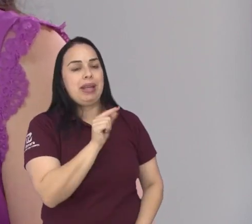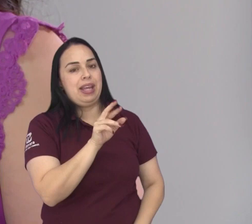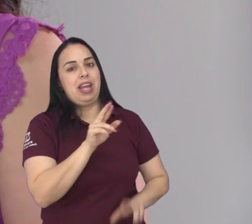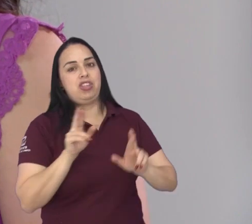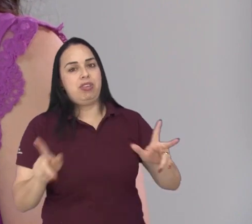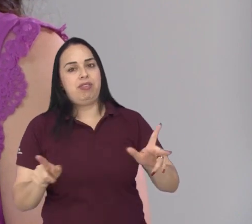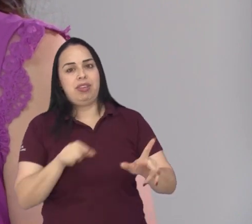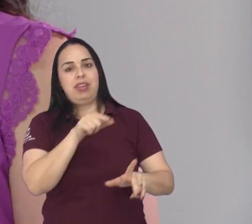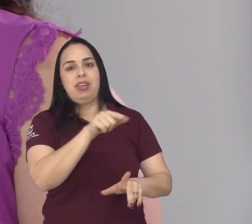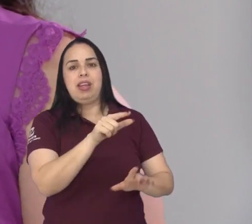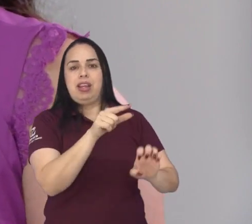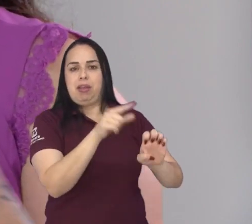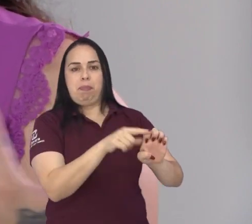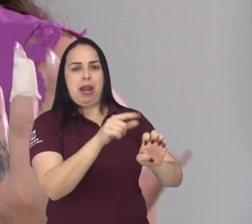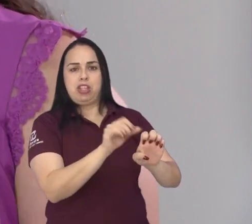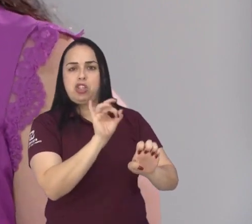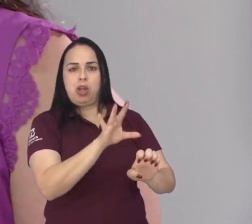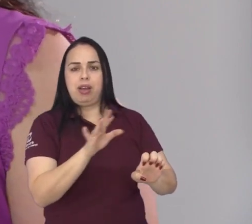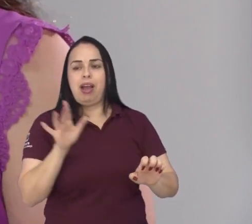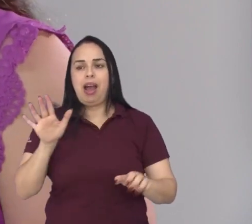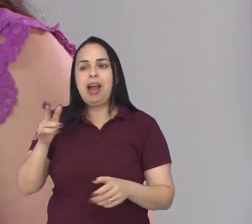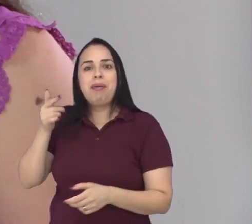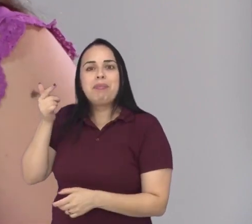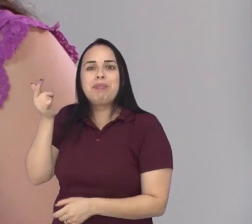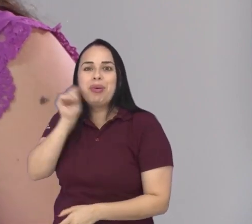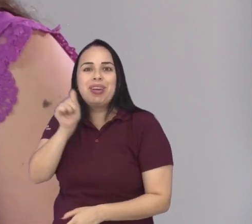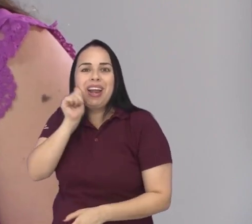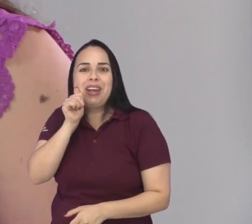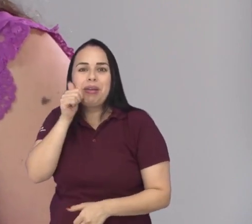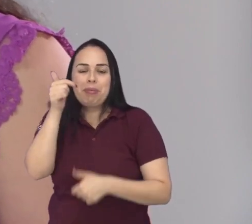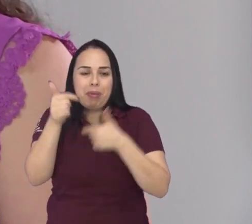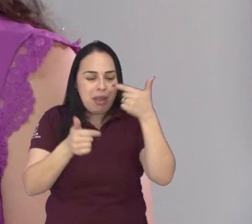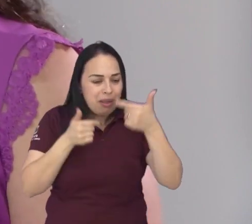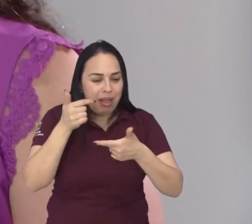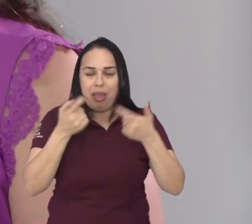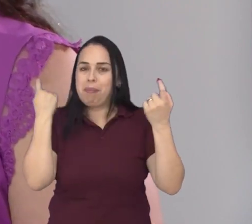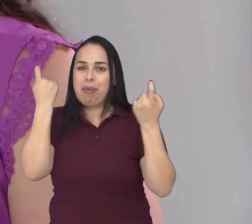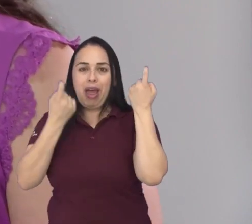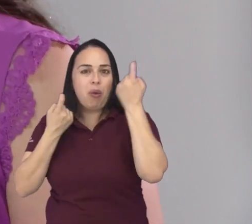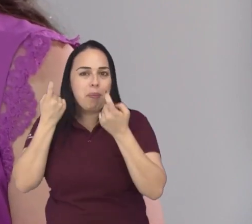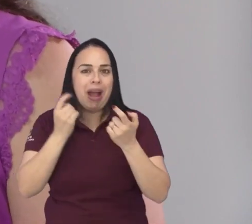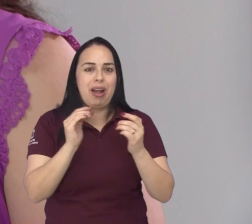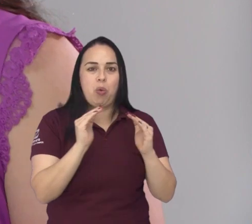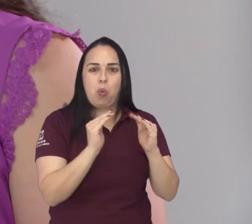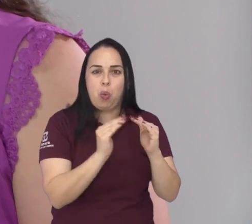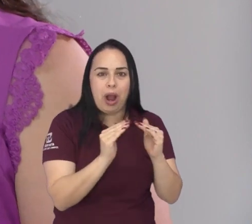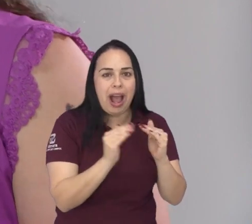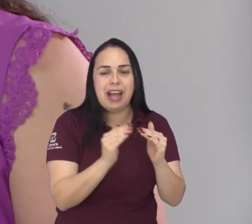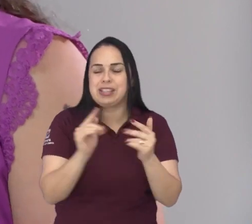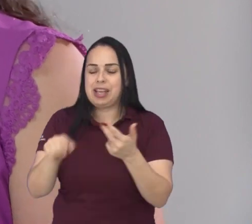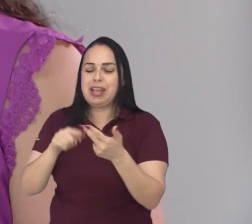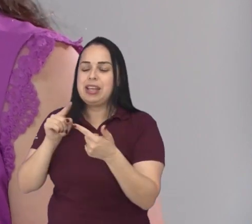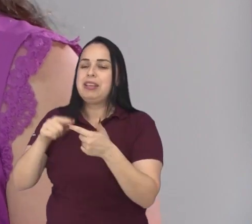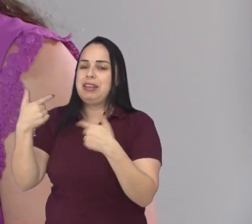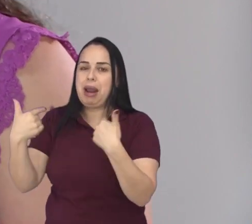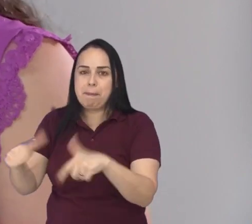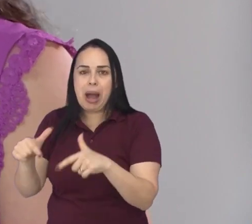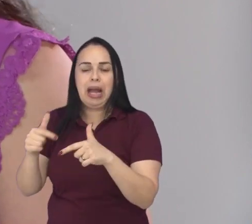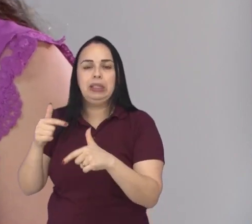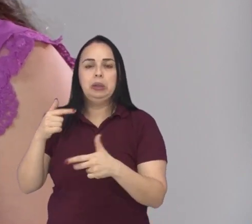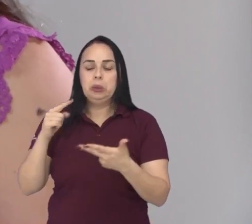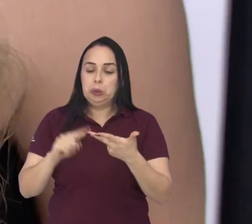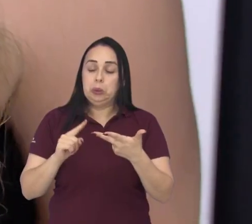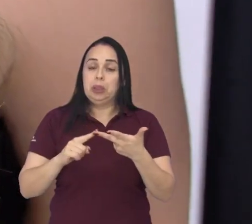porque diferente dos homens que empreendem, a mulher precisa se preocupar com ambas as coisas, com a empresa, com a casa, com